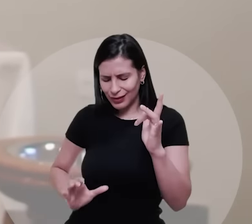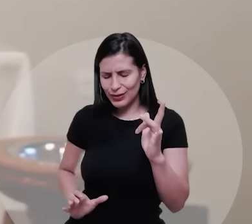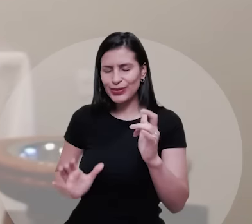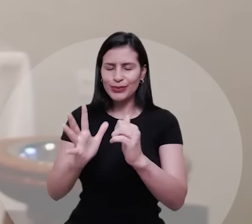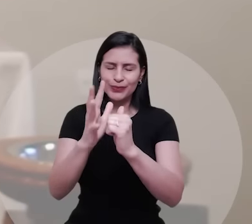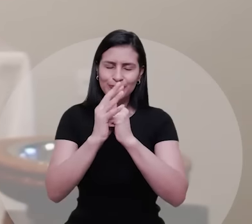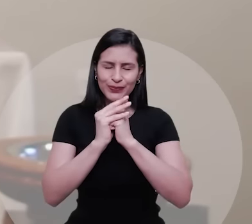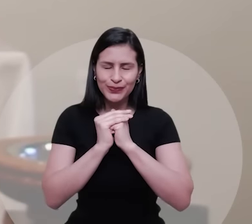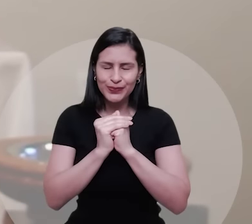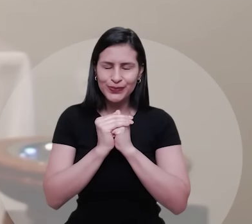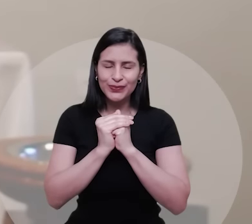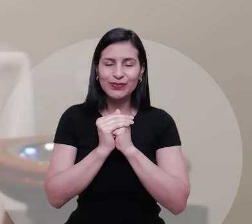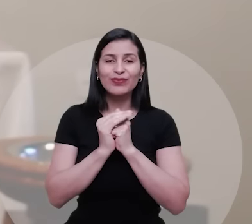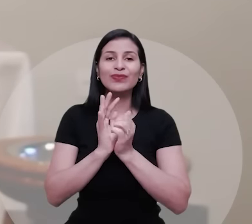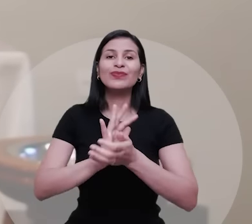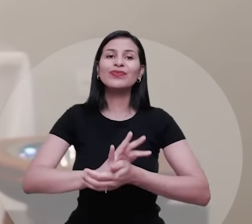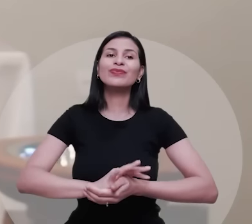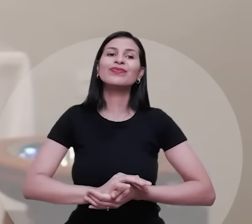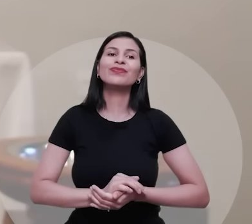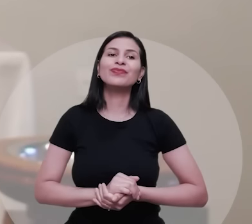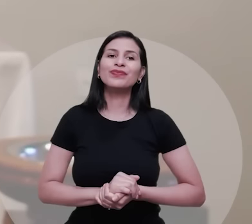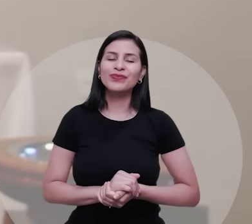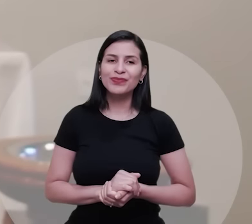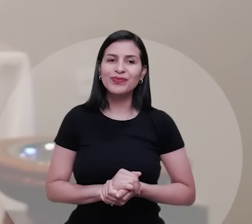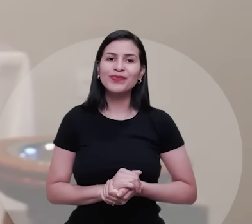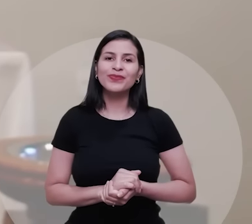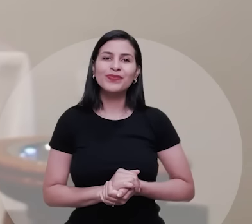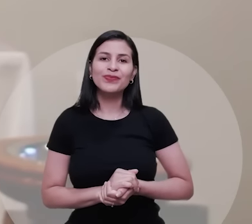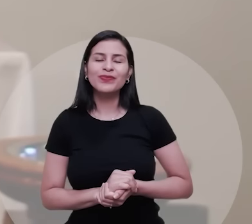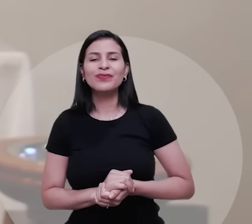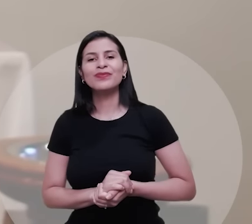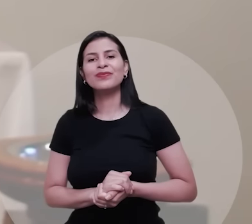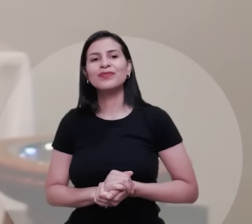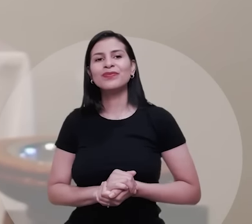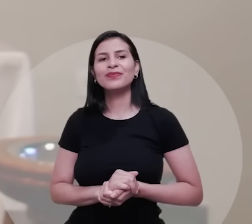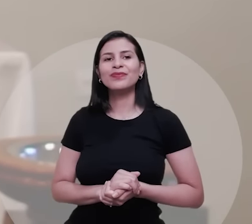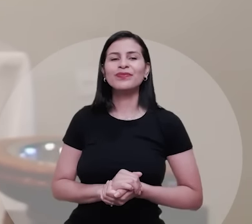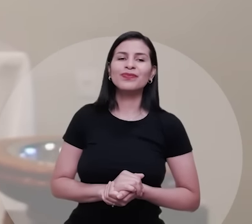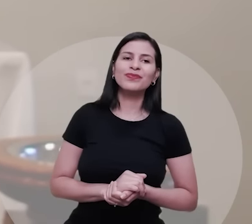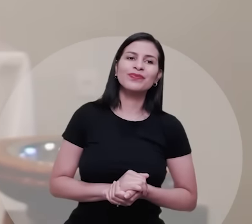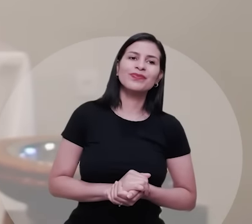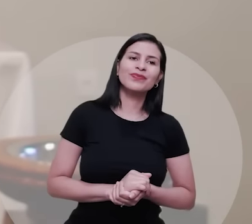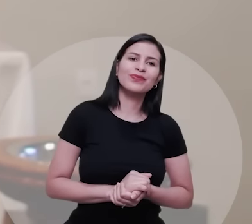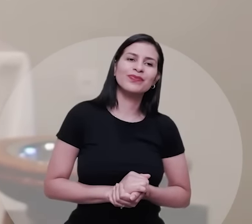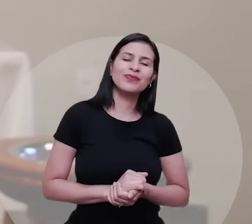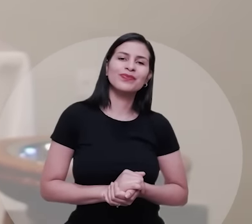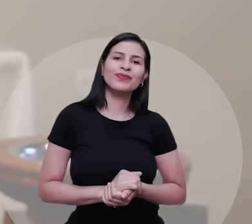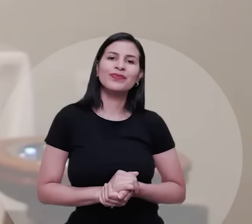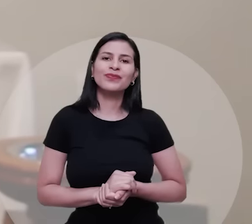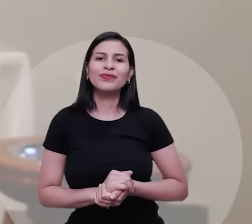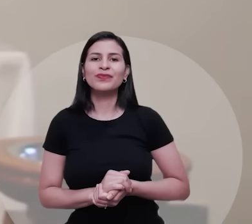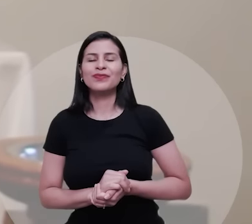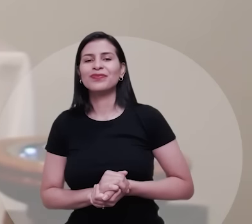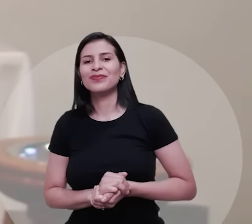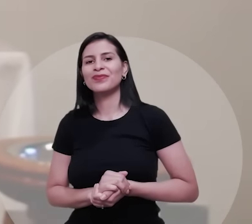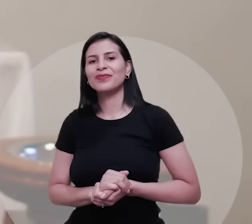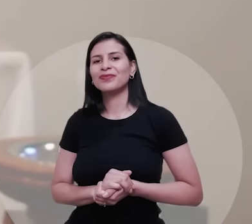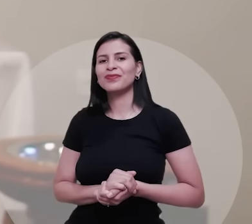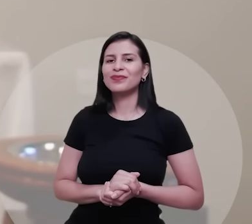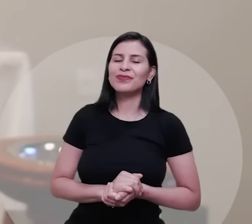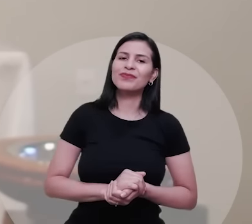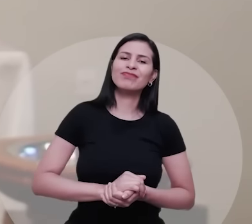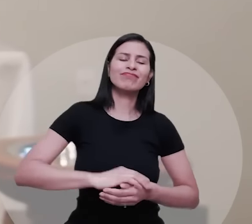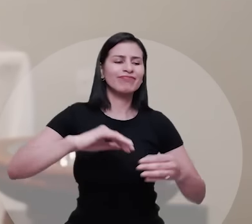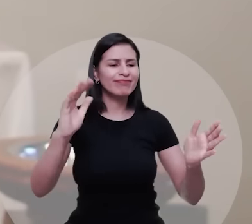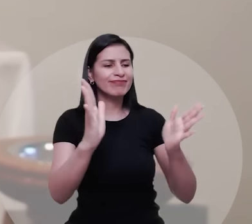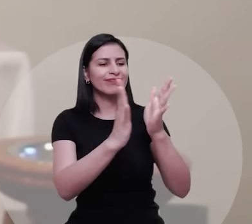isso desejamos Te ouvir através também das palavras desse dia. Vem com o Teu Santo Espírito e fala